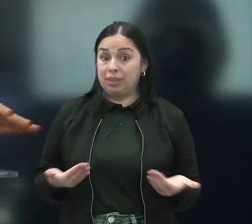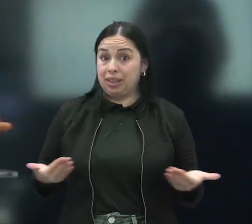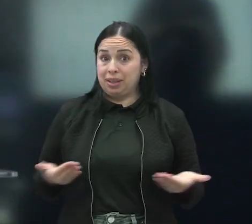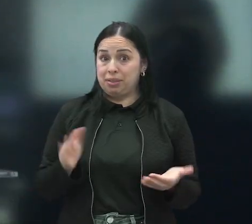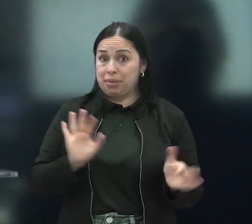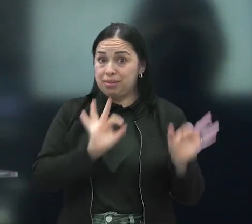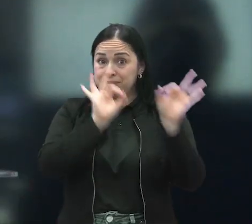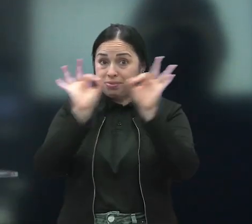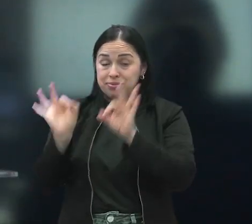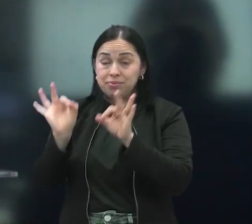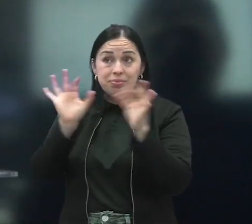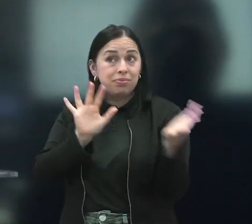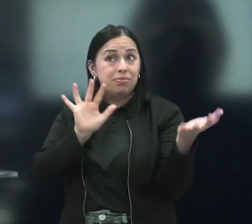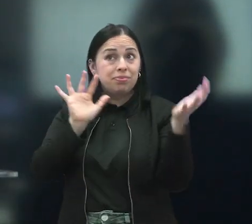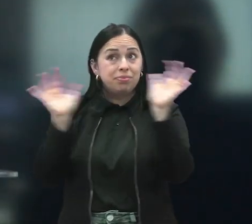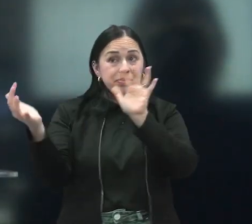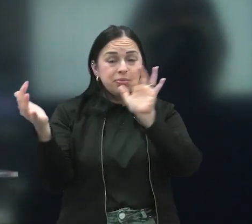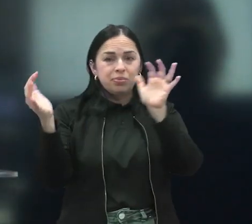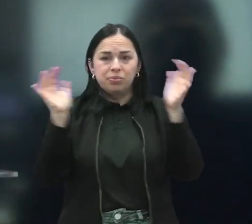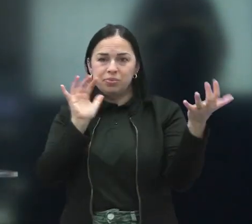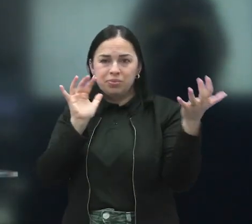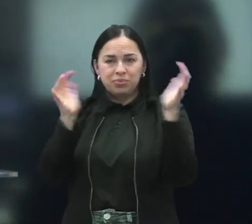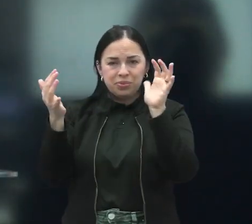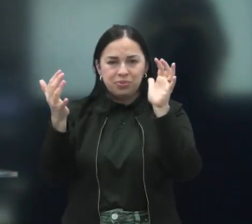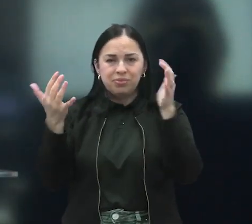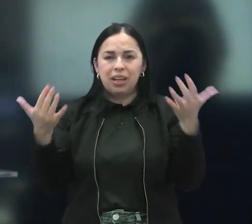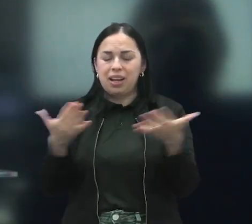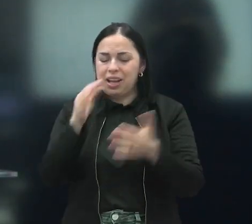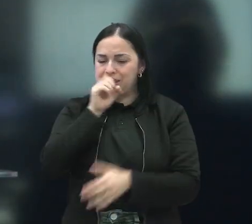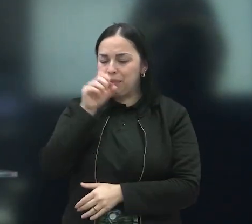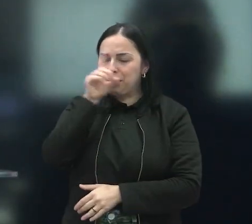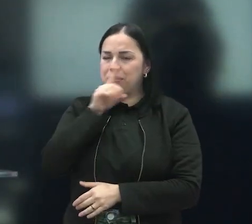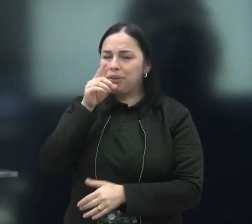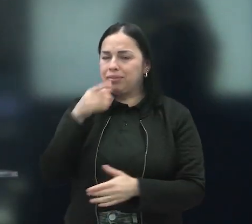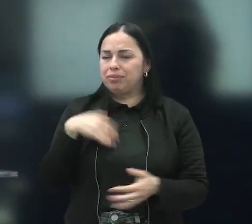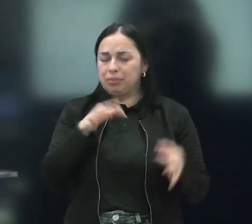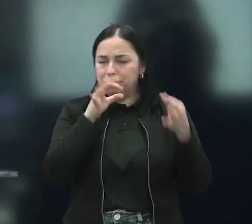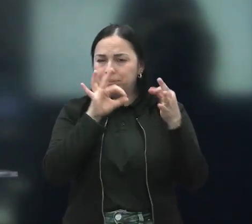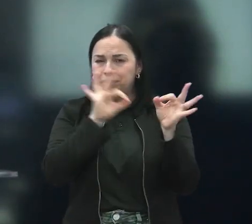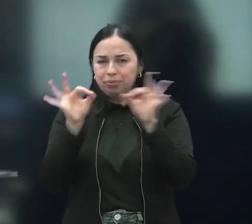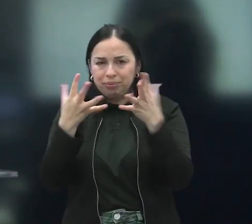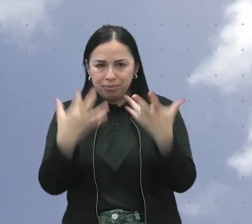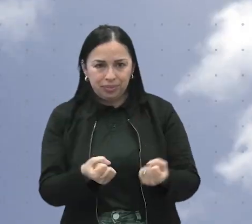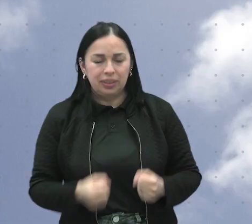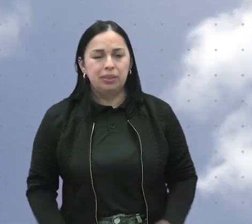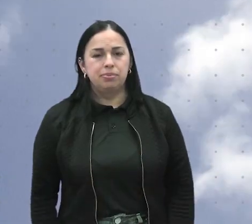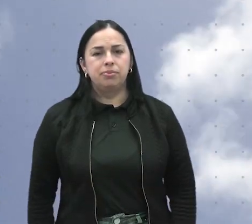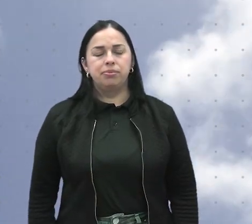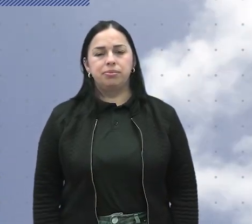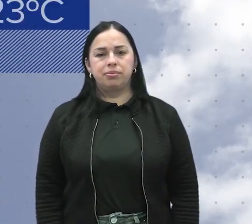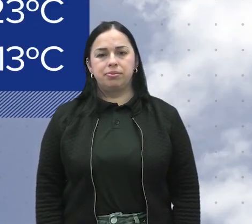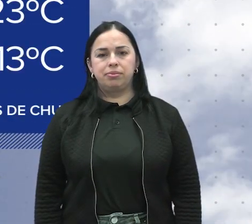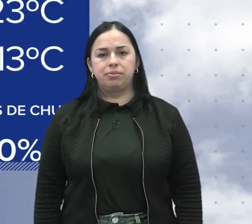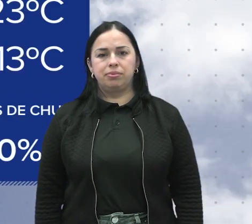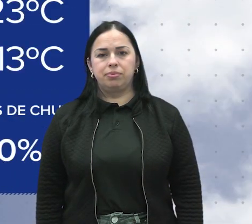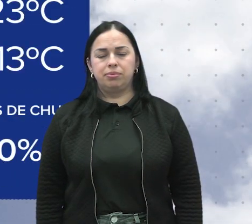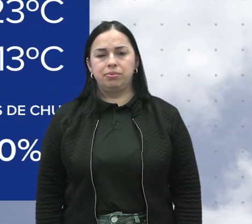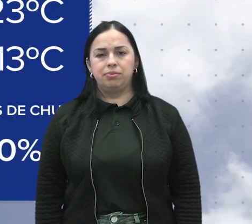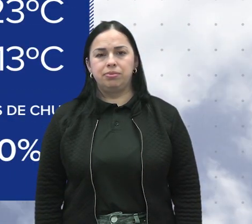olha, a gente aproveita agora para saber como é que vai ficar o tempo neste fim de semana aqui em São José. Vamos conferir.